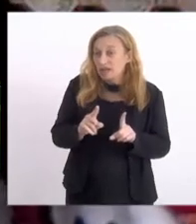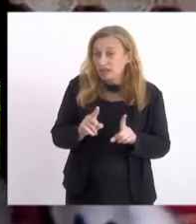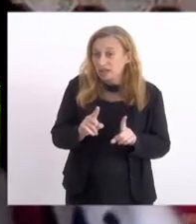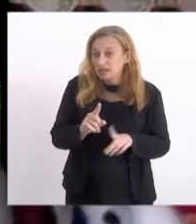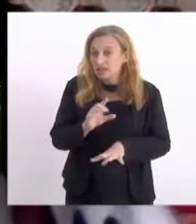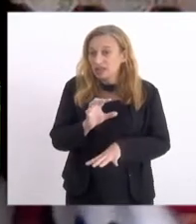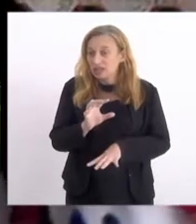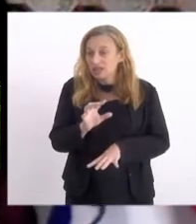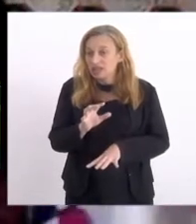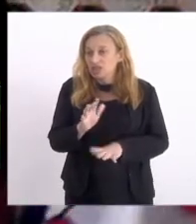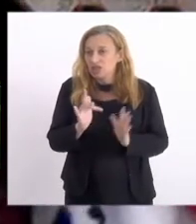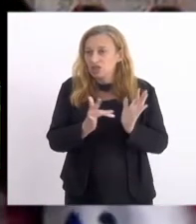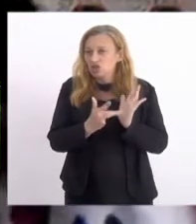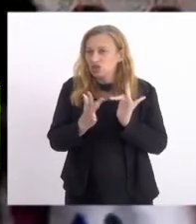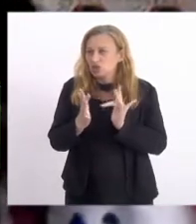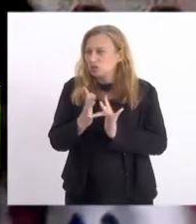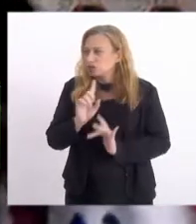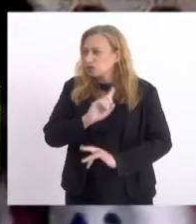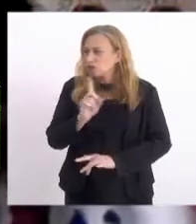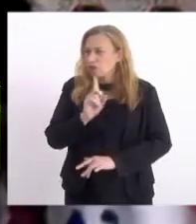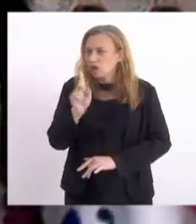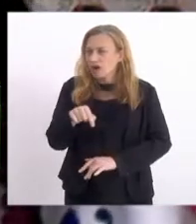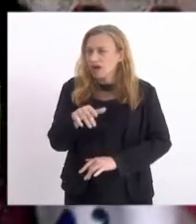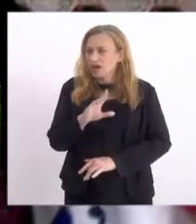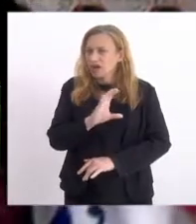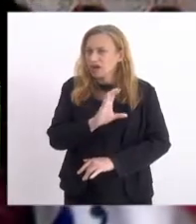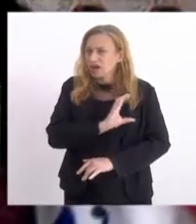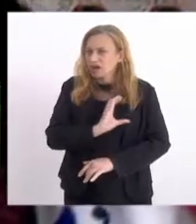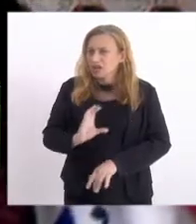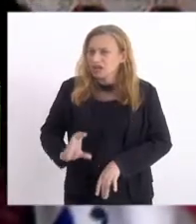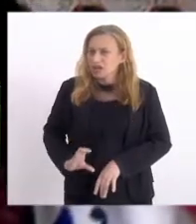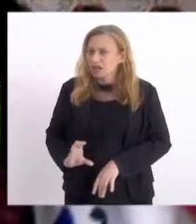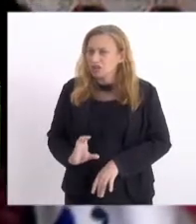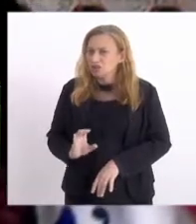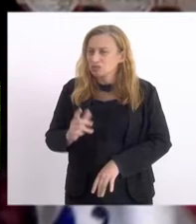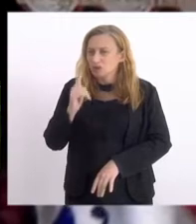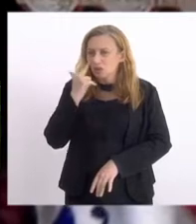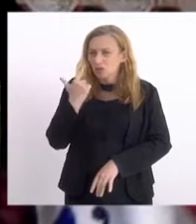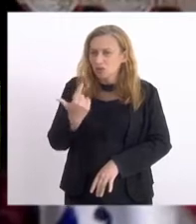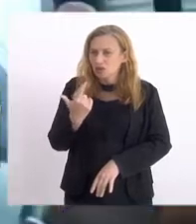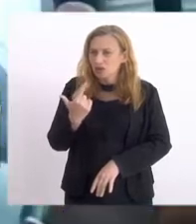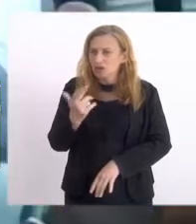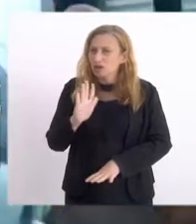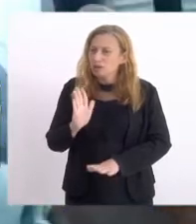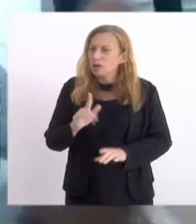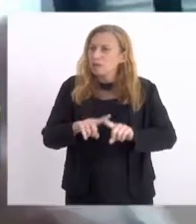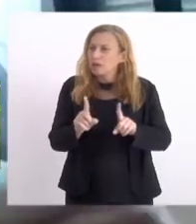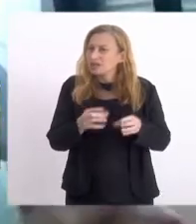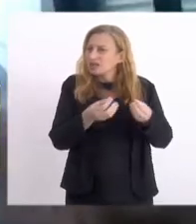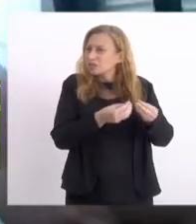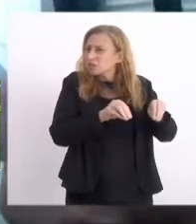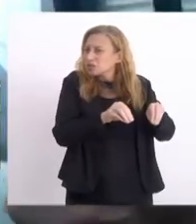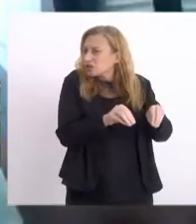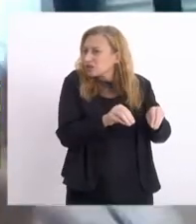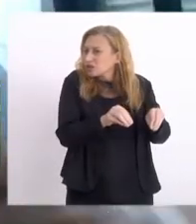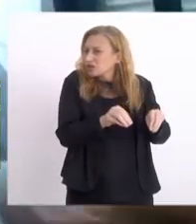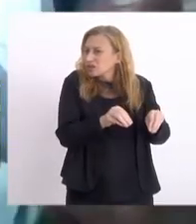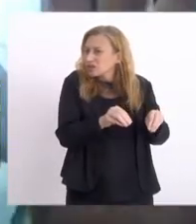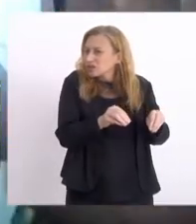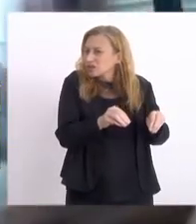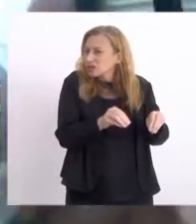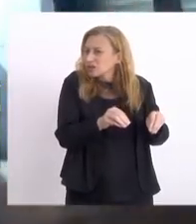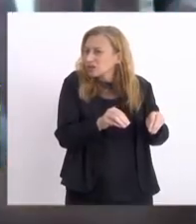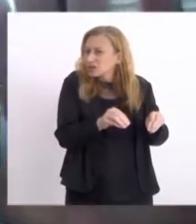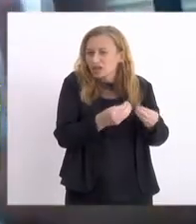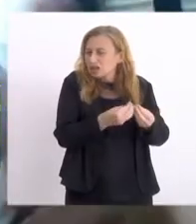escatologicamente Jesus nem é mais o Cristo, né? Então... Mas se está prejudicado, a prejudicabilidade